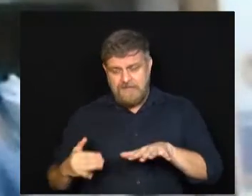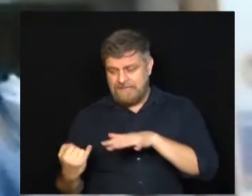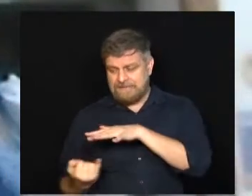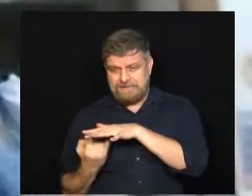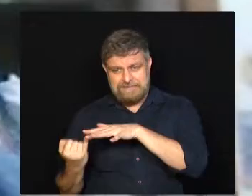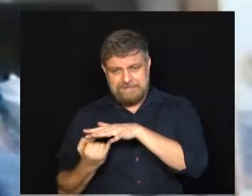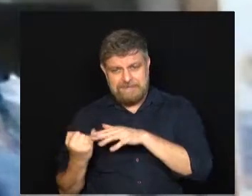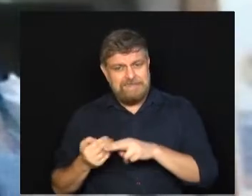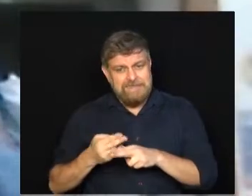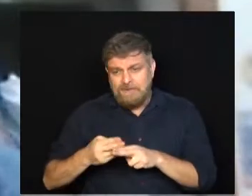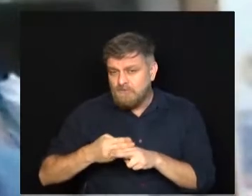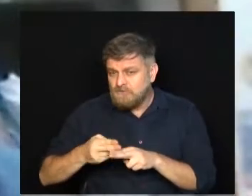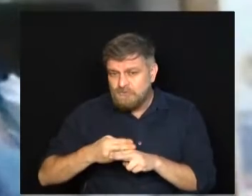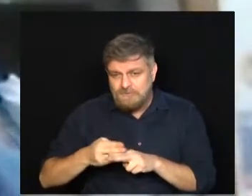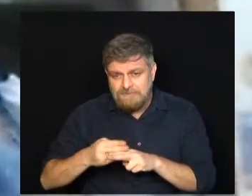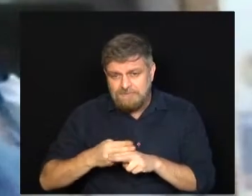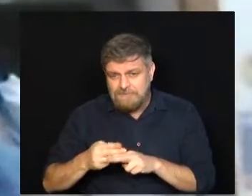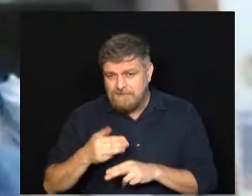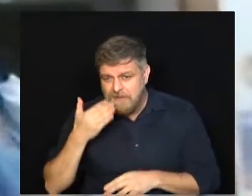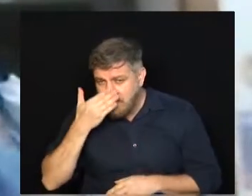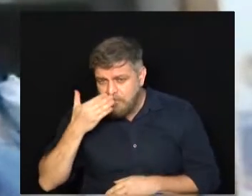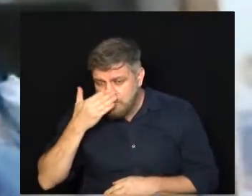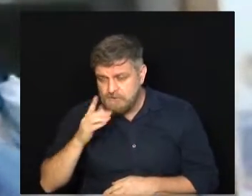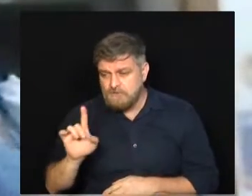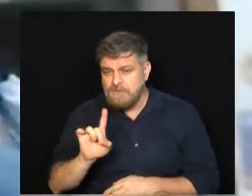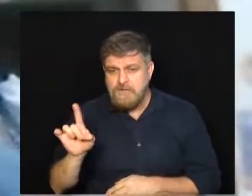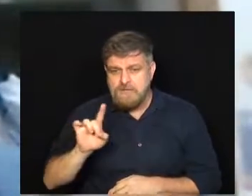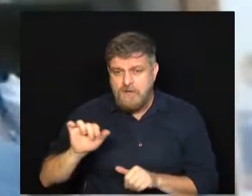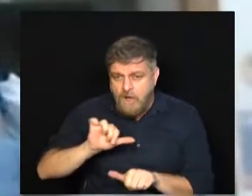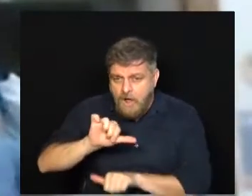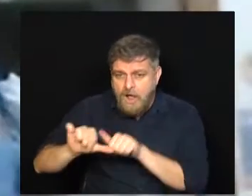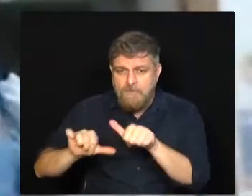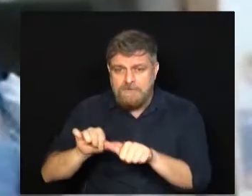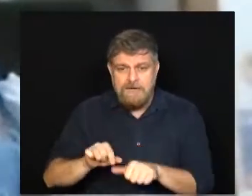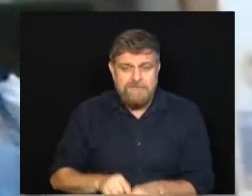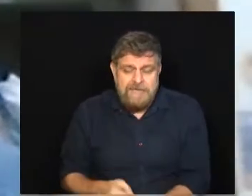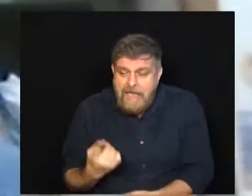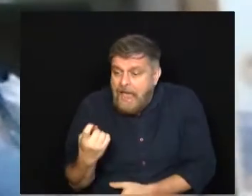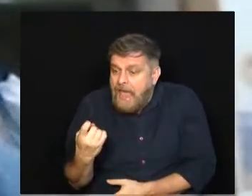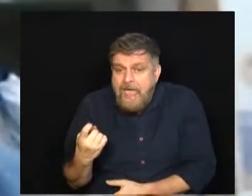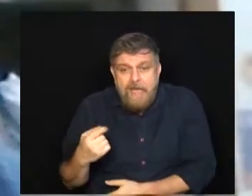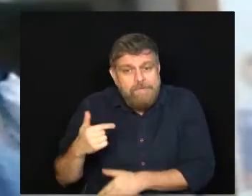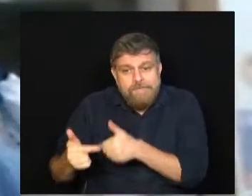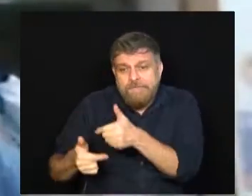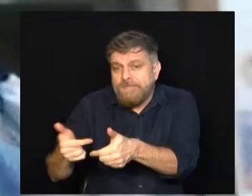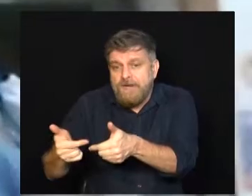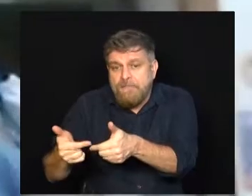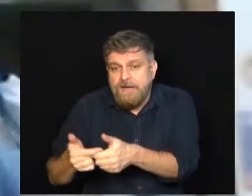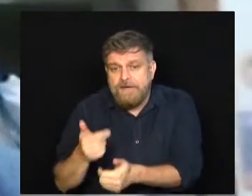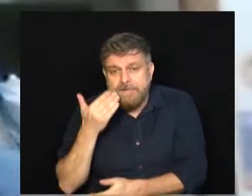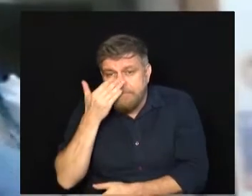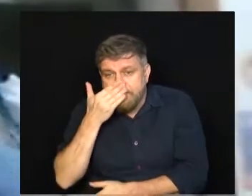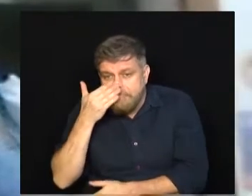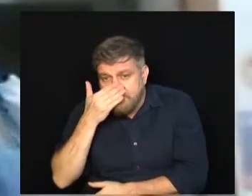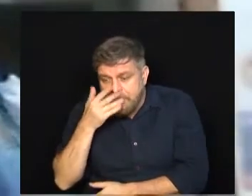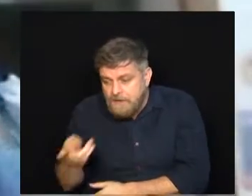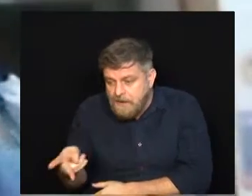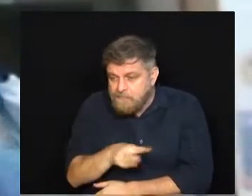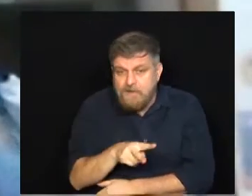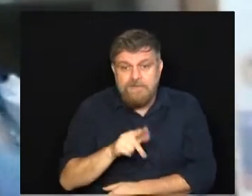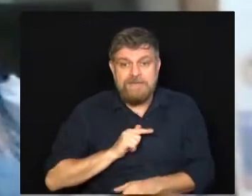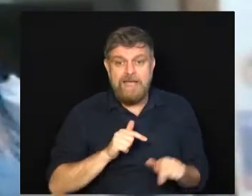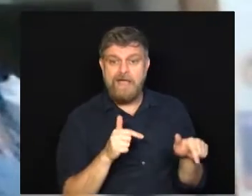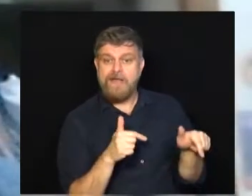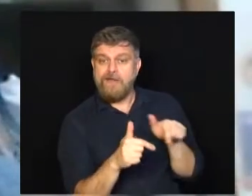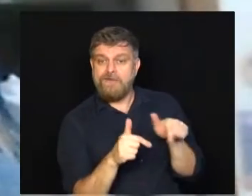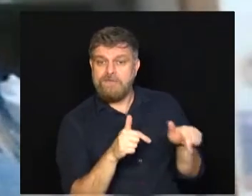sexual. Aqui não é uma questão de juízo moral, é porque para muitas é a única possibilidade, isso não pode ser. E conseguiram hoje ter,